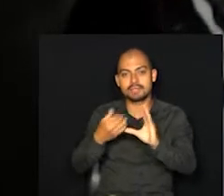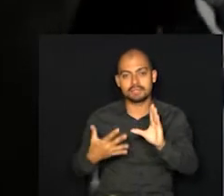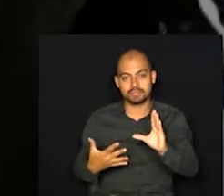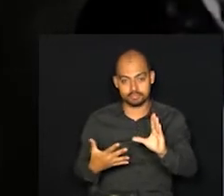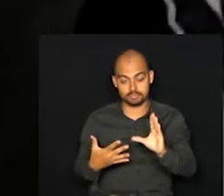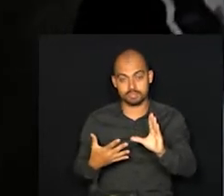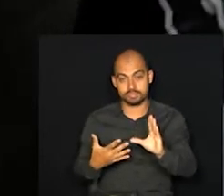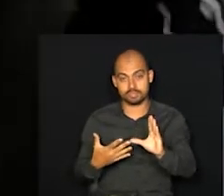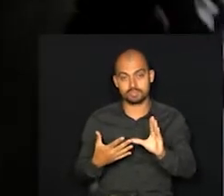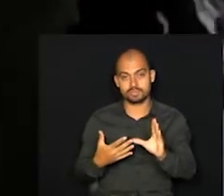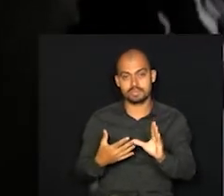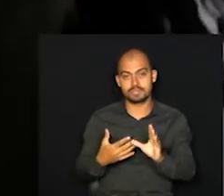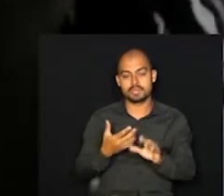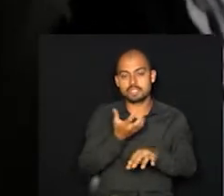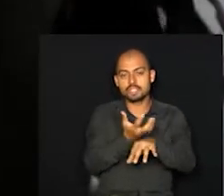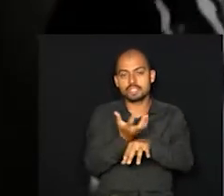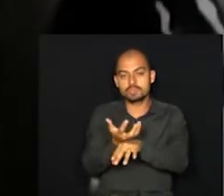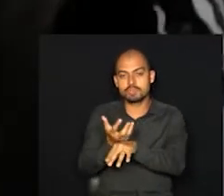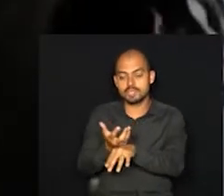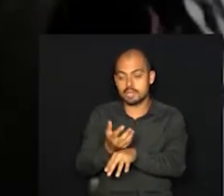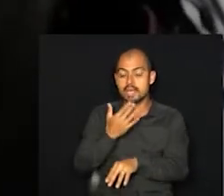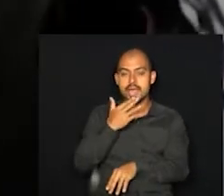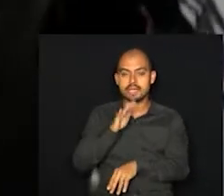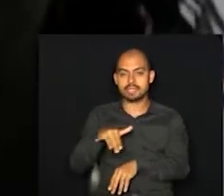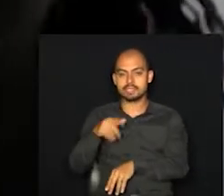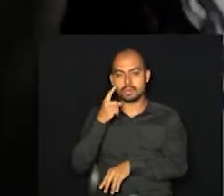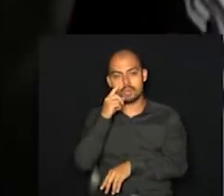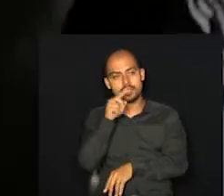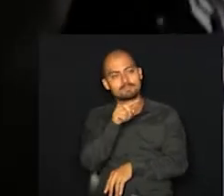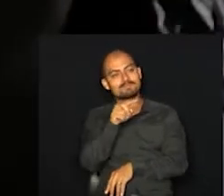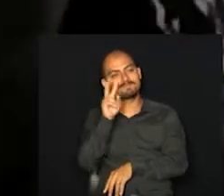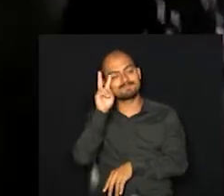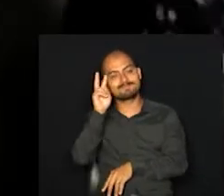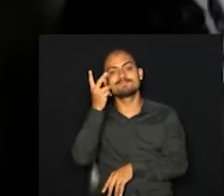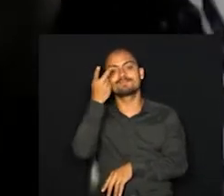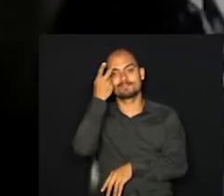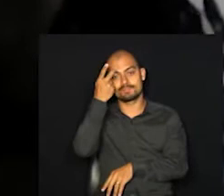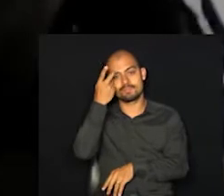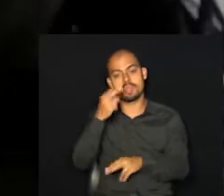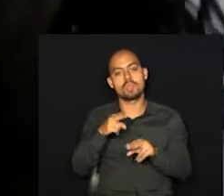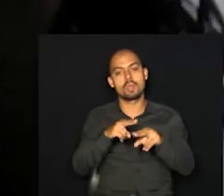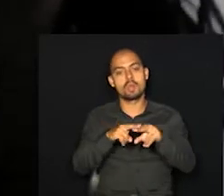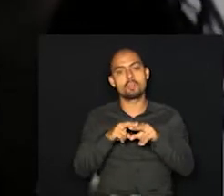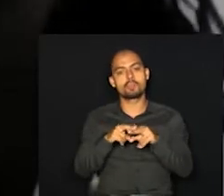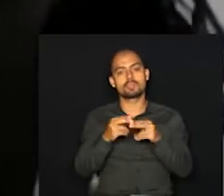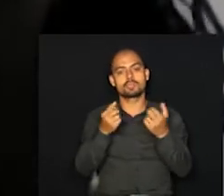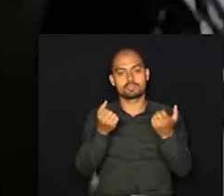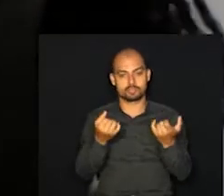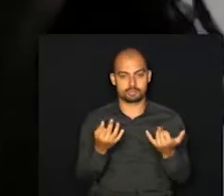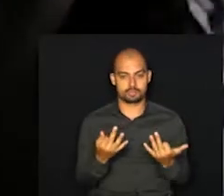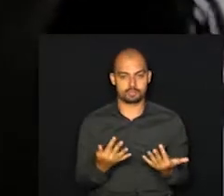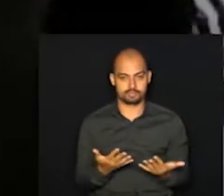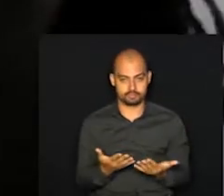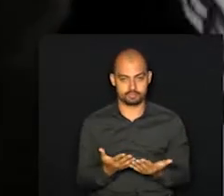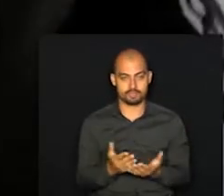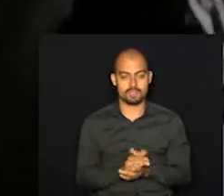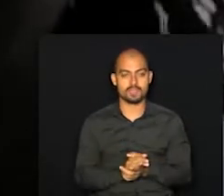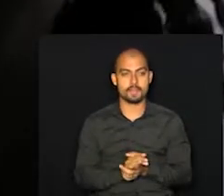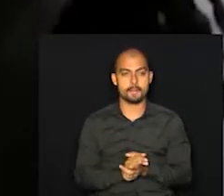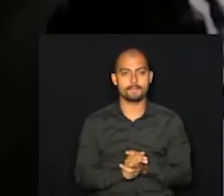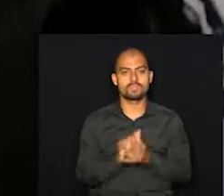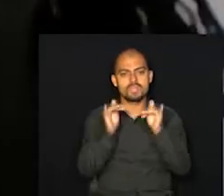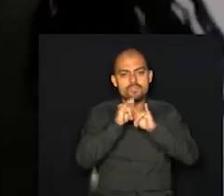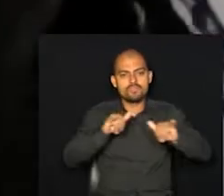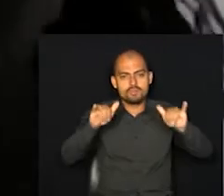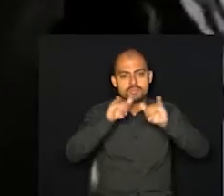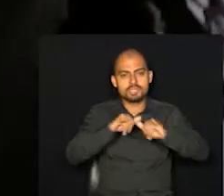criança ia sair diferente. Por isso que eu falei para você, eu acho que os noticiários, o